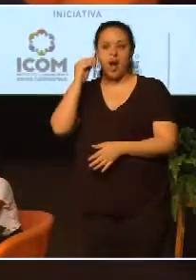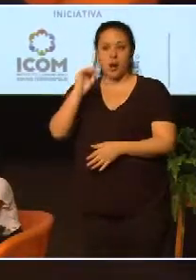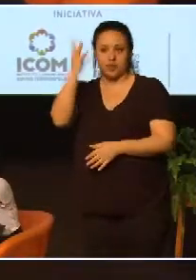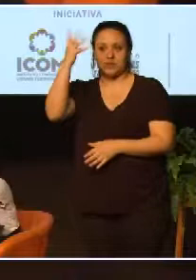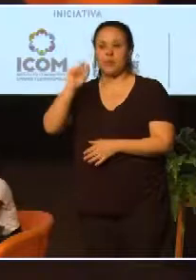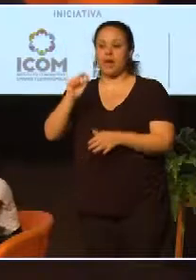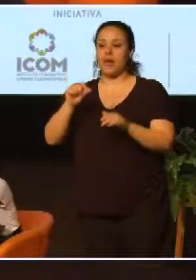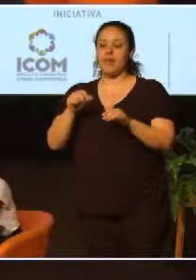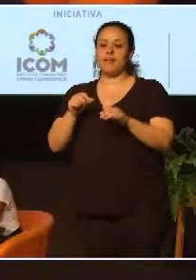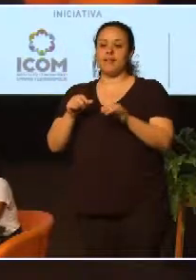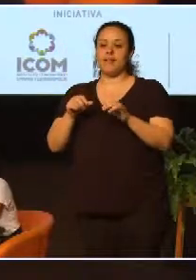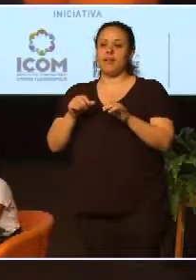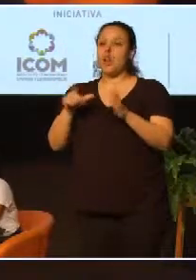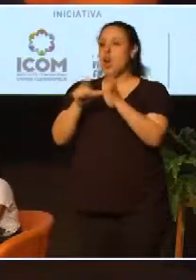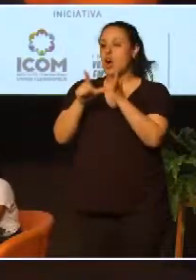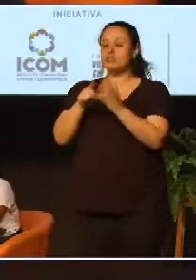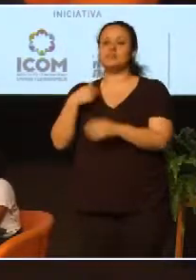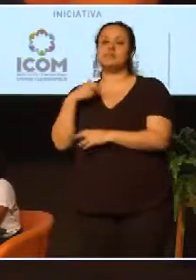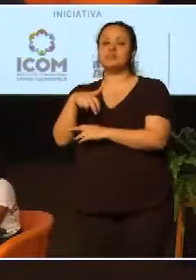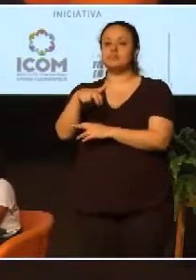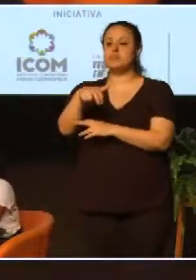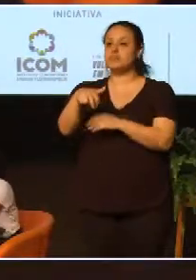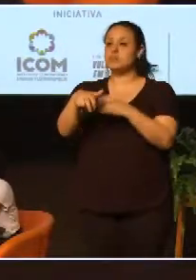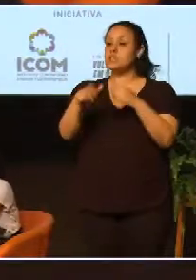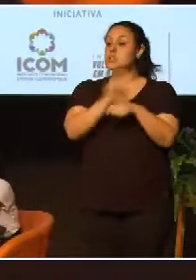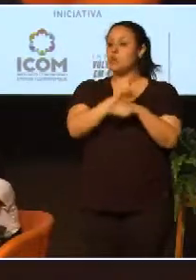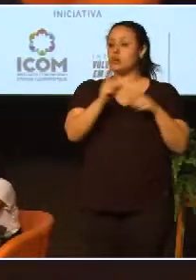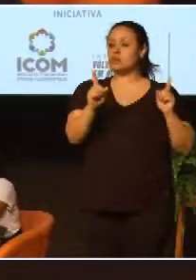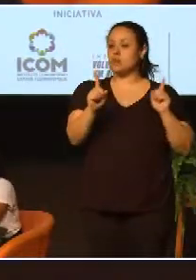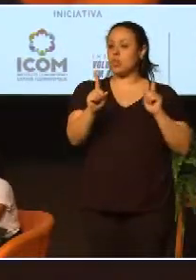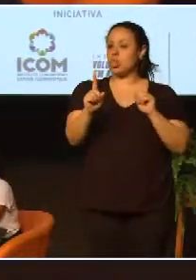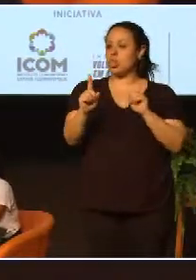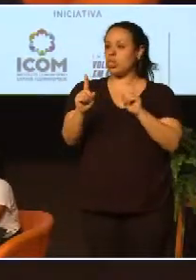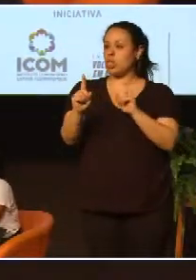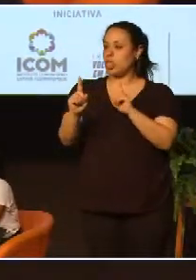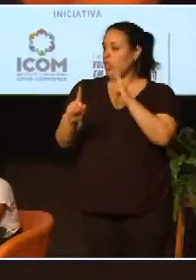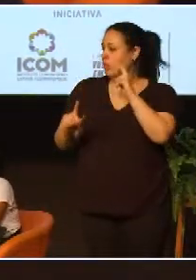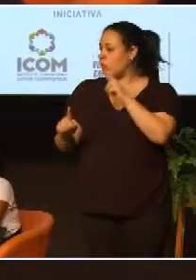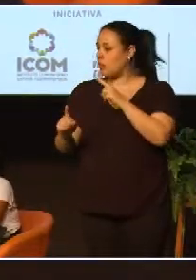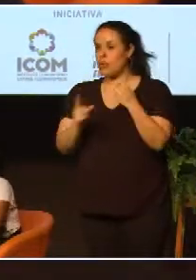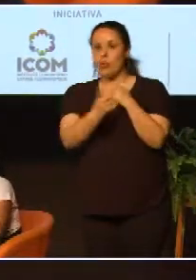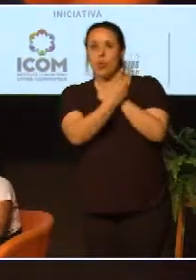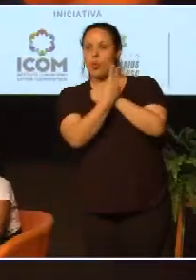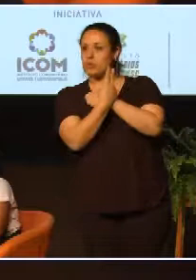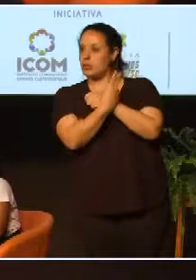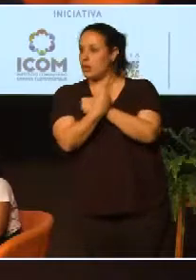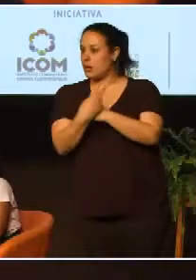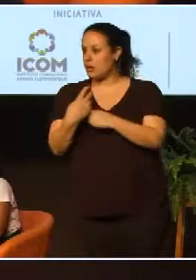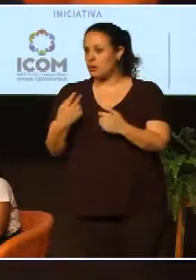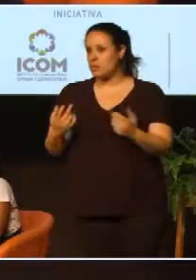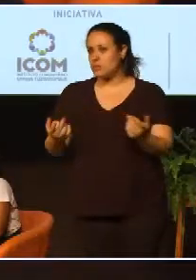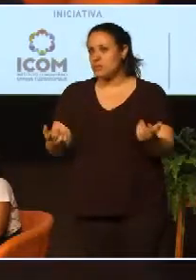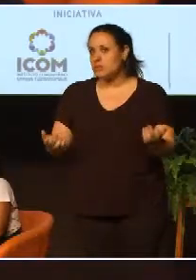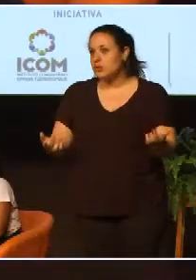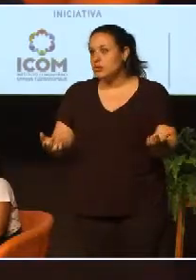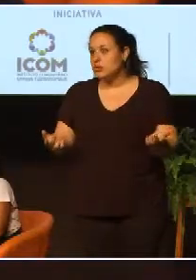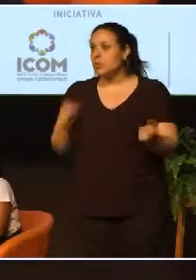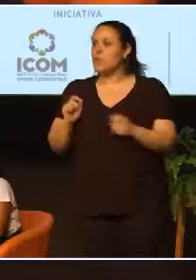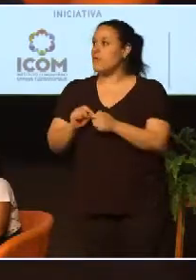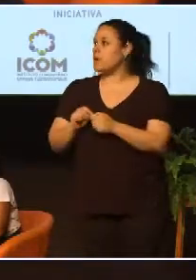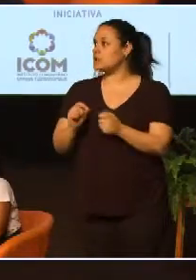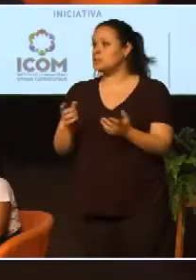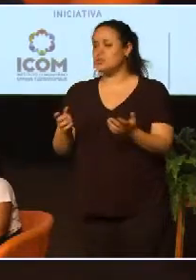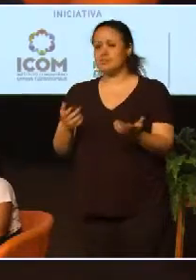fica olhando o que eu vou fazer. Isso são coisas cotidianas, corriqueiras, né? Mas como que eu, de uma certa